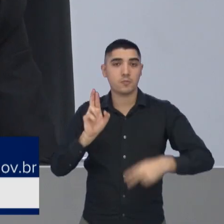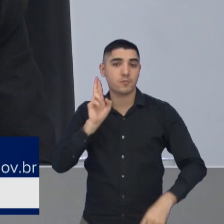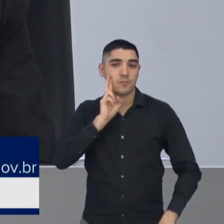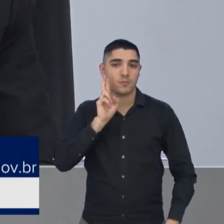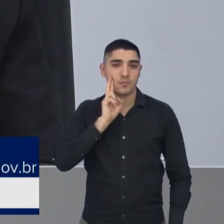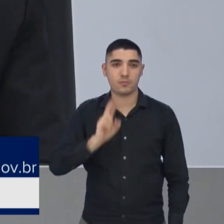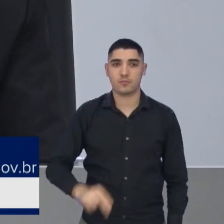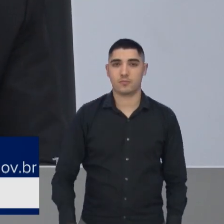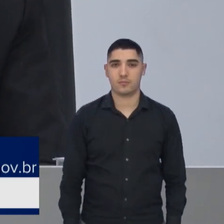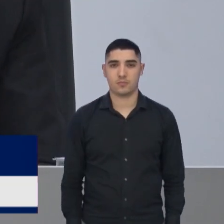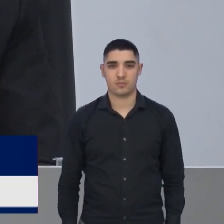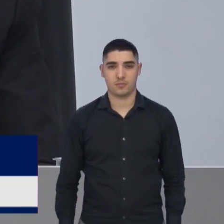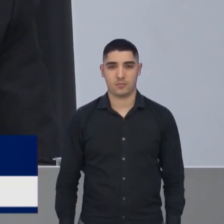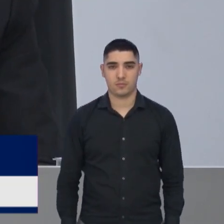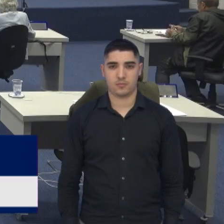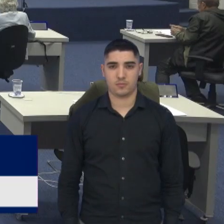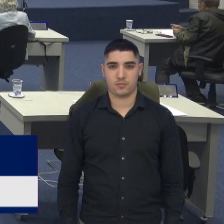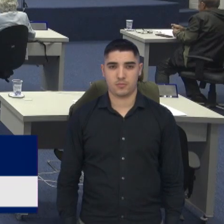Santiago.